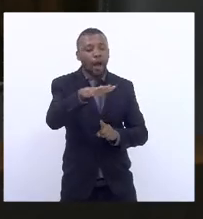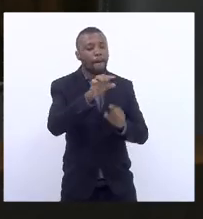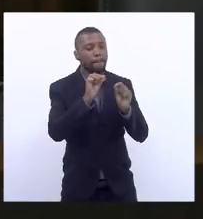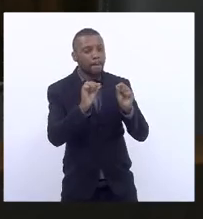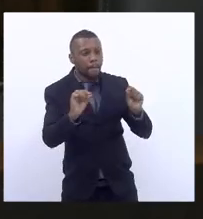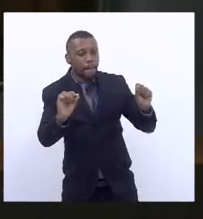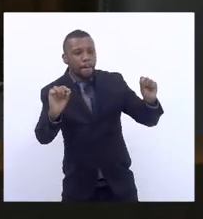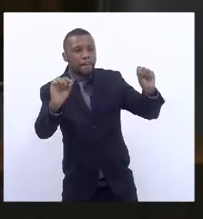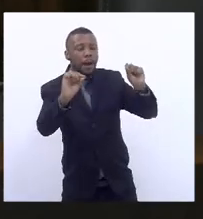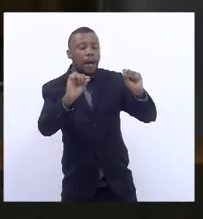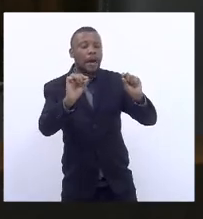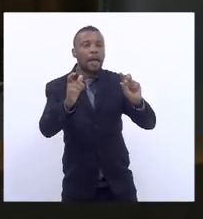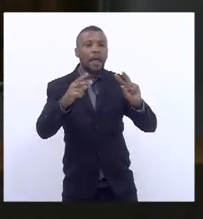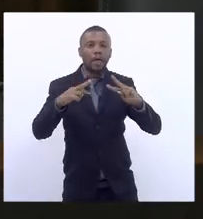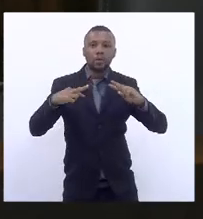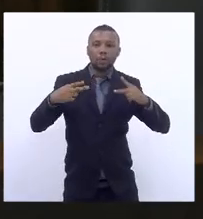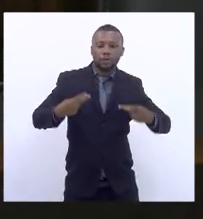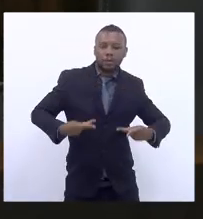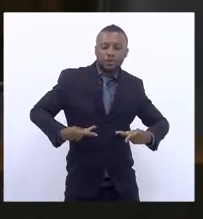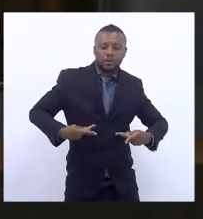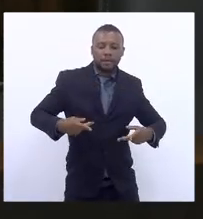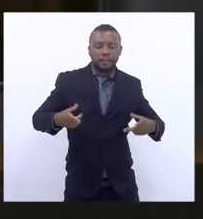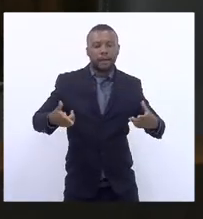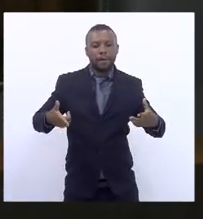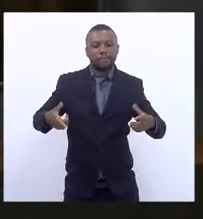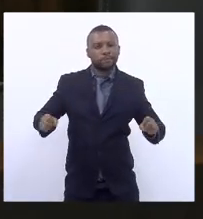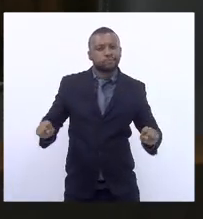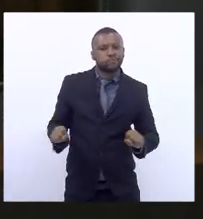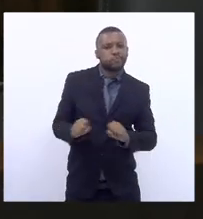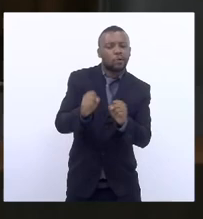se desumanizando.